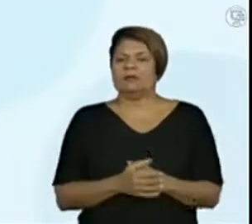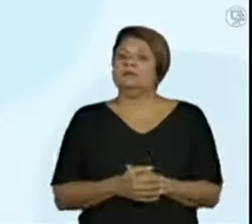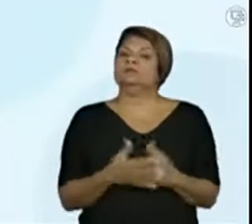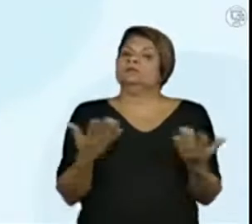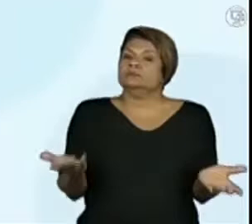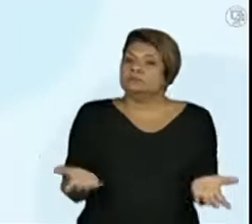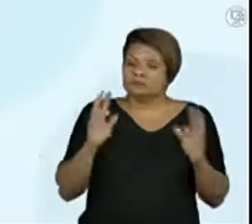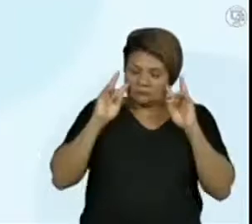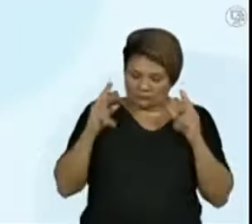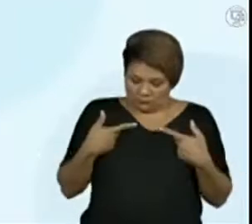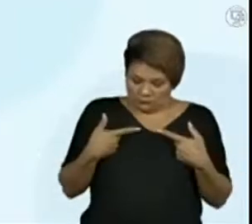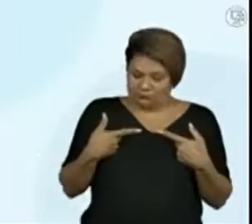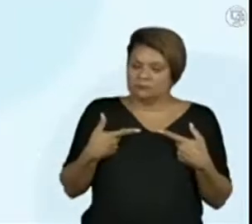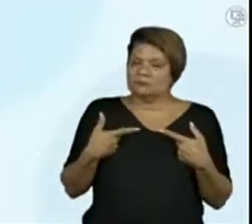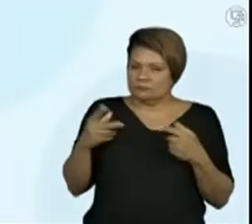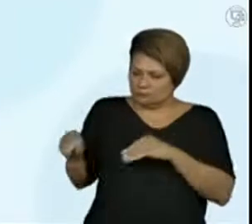maneira